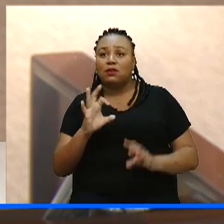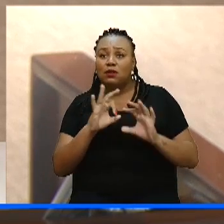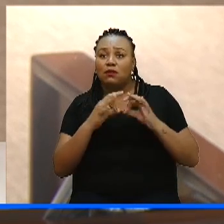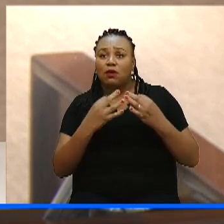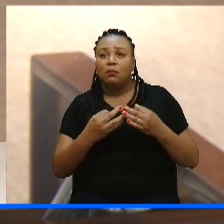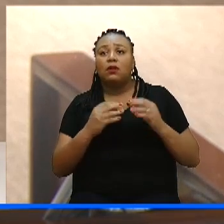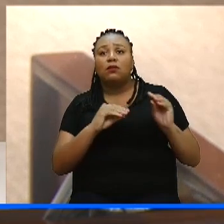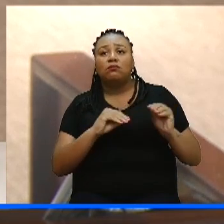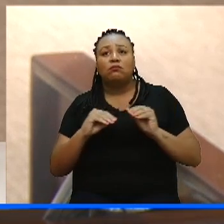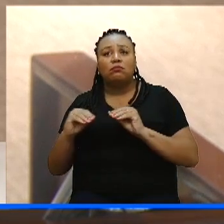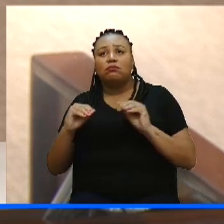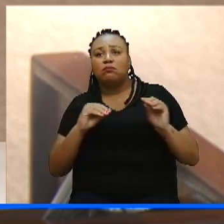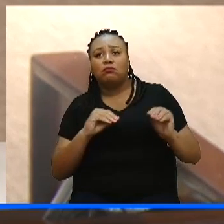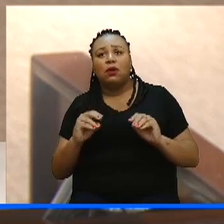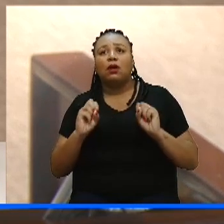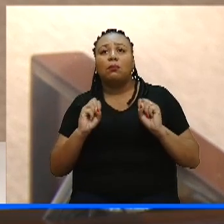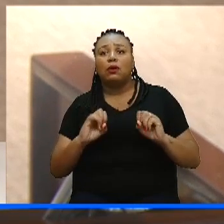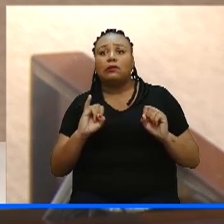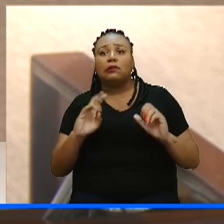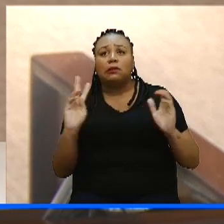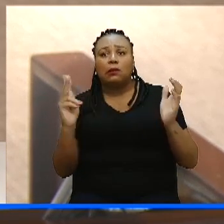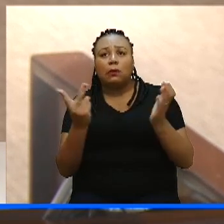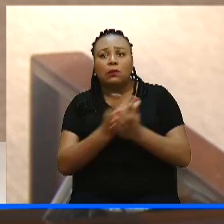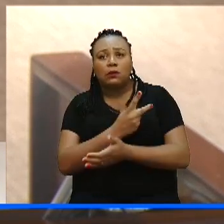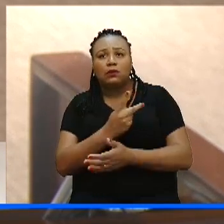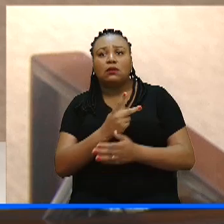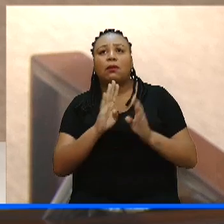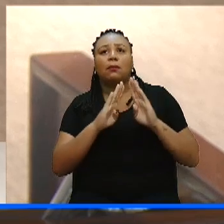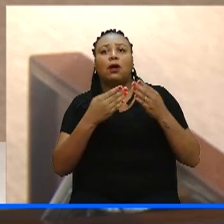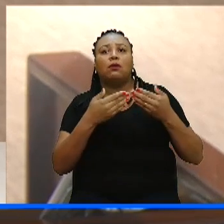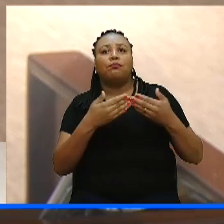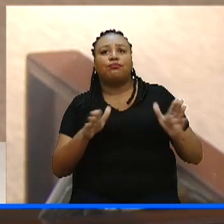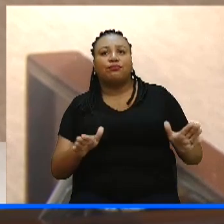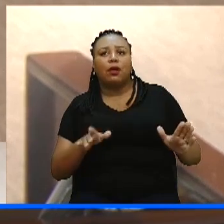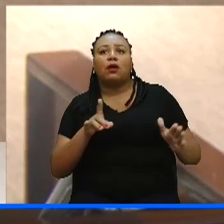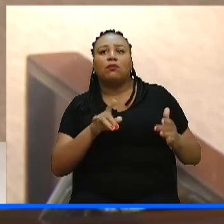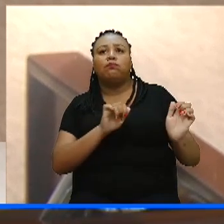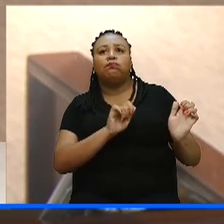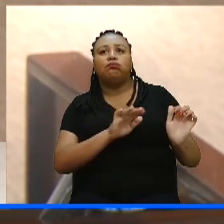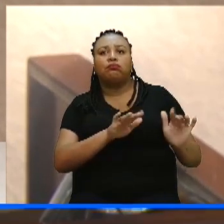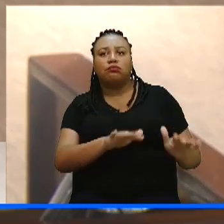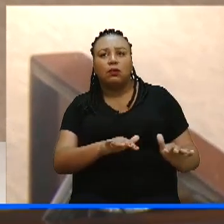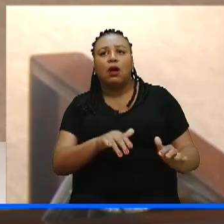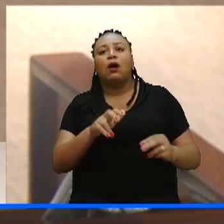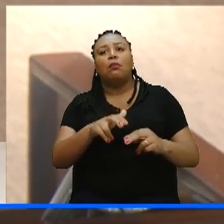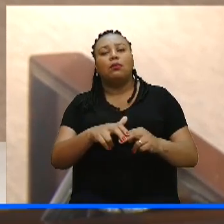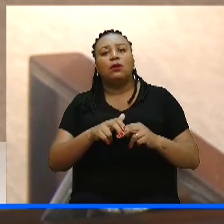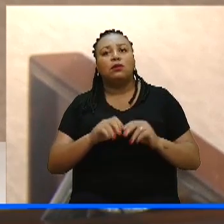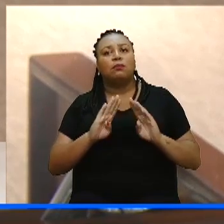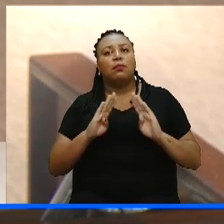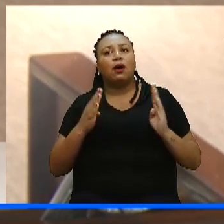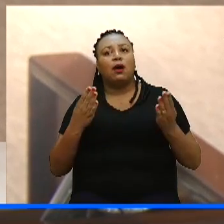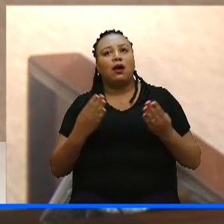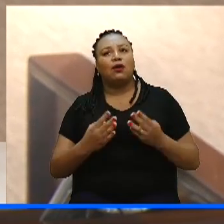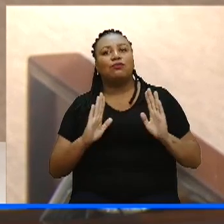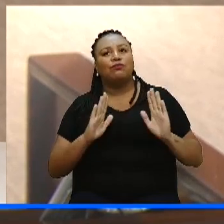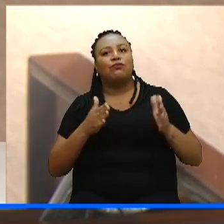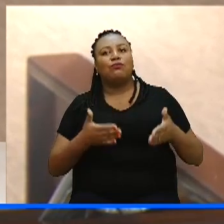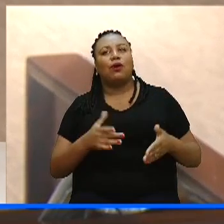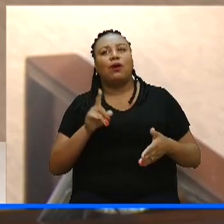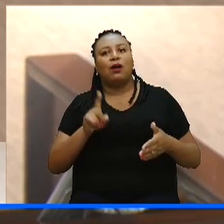ser atingidas diretamente em caso de rompimento da lomba do sabão motivo pela qual a bagagem destinada